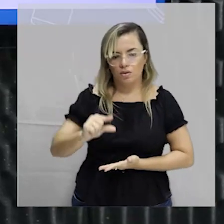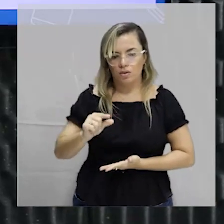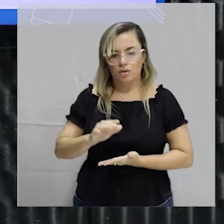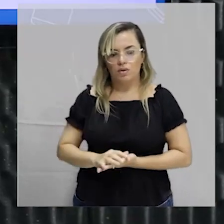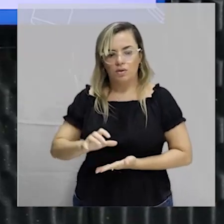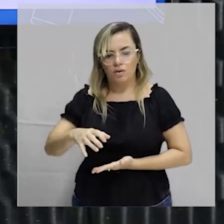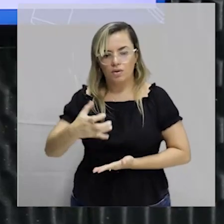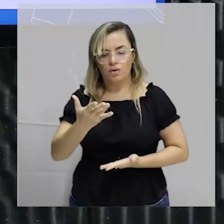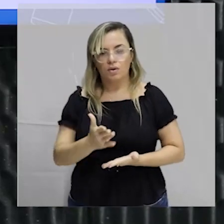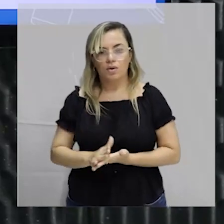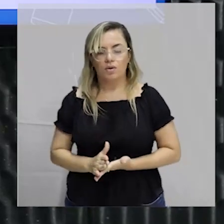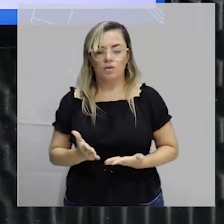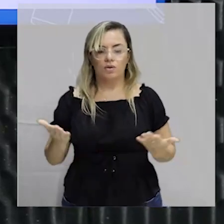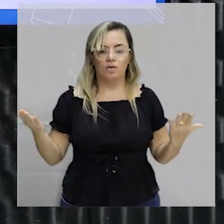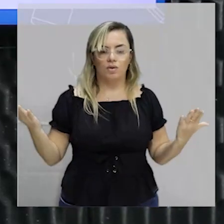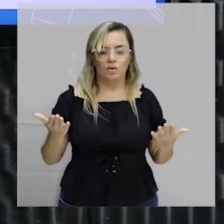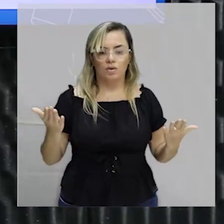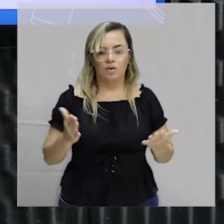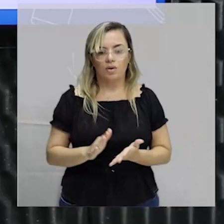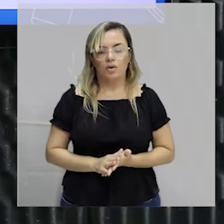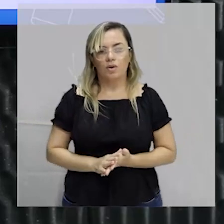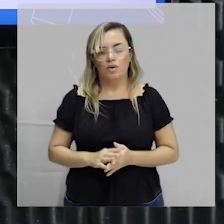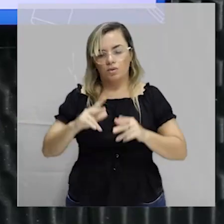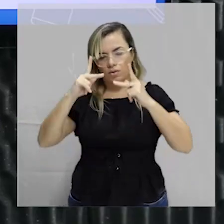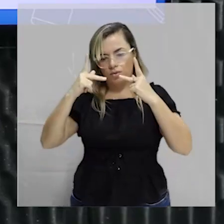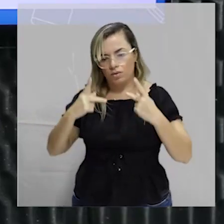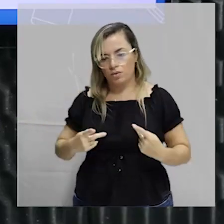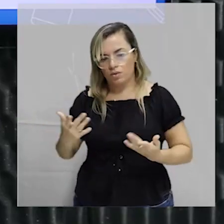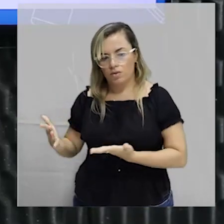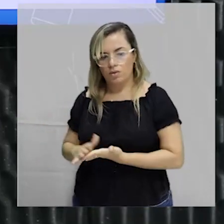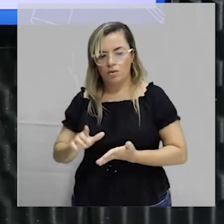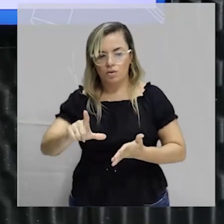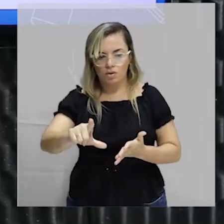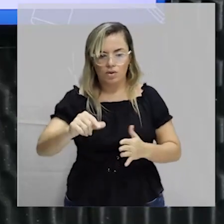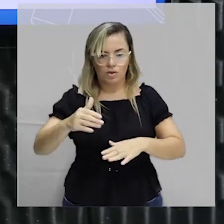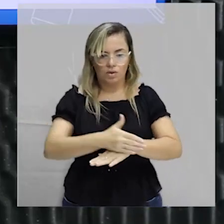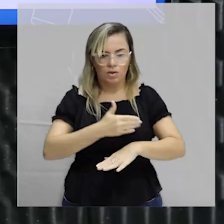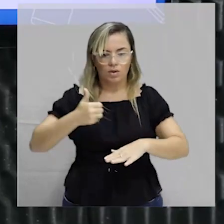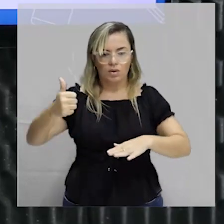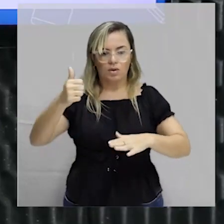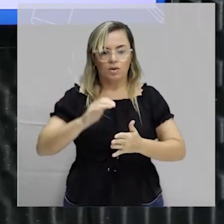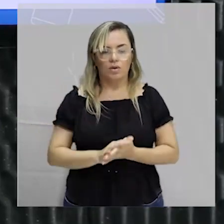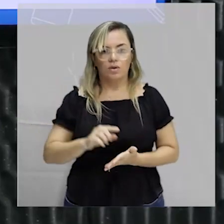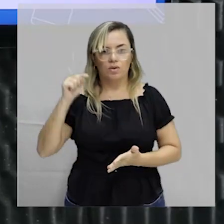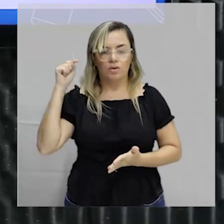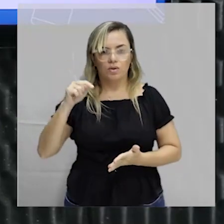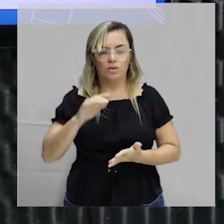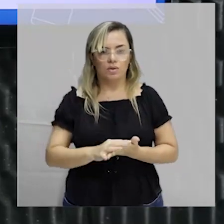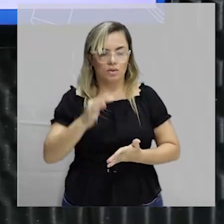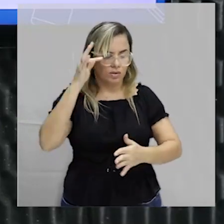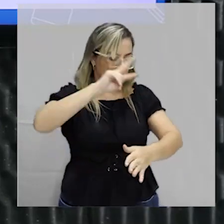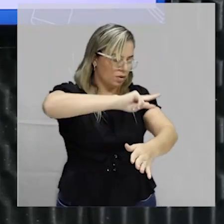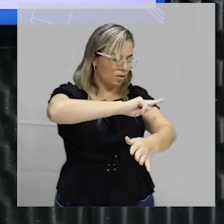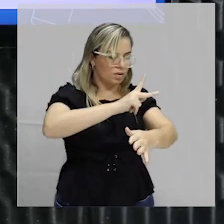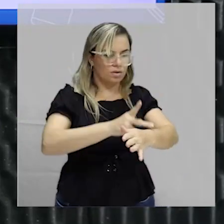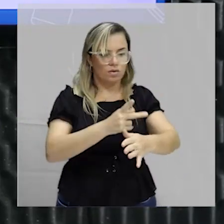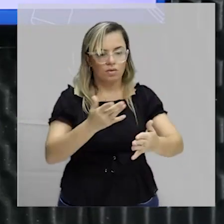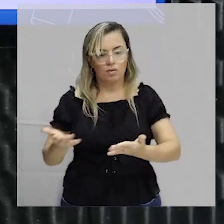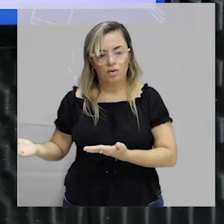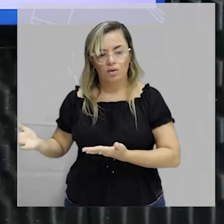atual condição da espécie humana. Assinale a afirmação que melhor sustenta essa hipótese. Pessoal, vamos